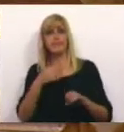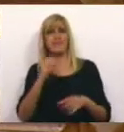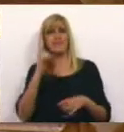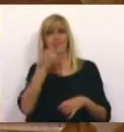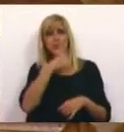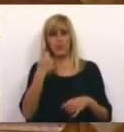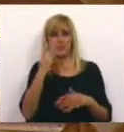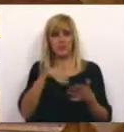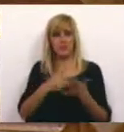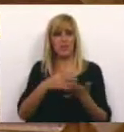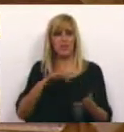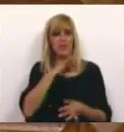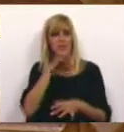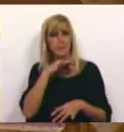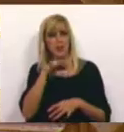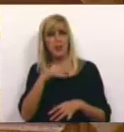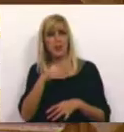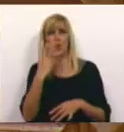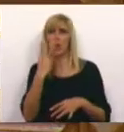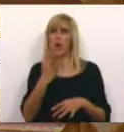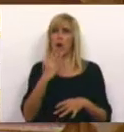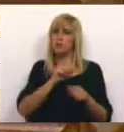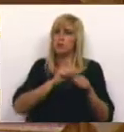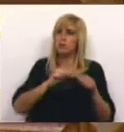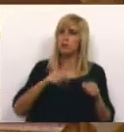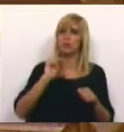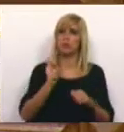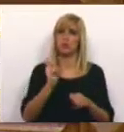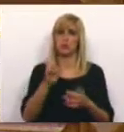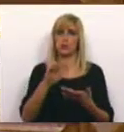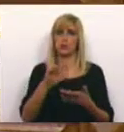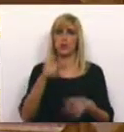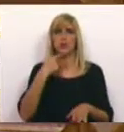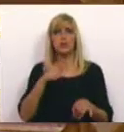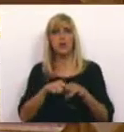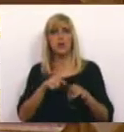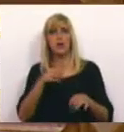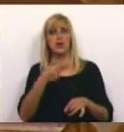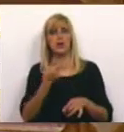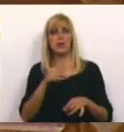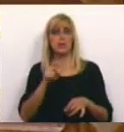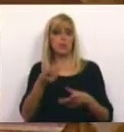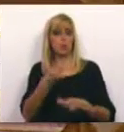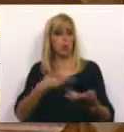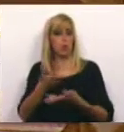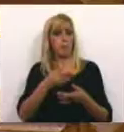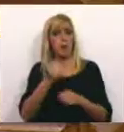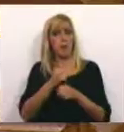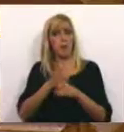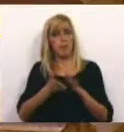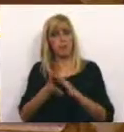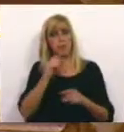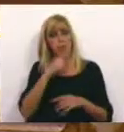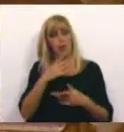famílias durante 4 penosos e longos anos. Mas, Sr. Deputado Emílio Guerreiro, as coisas em termos de economia e emprego podem não estar ainda